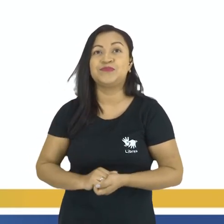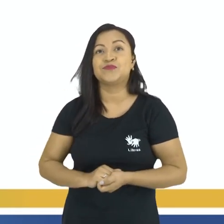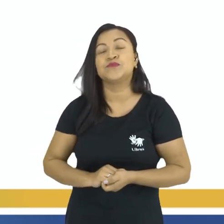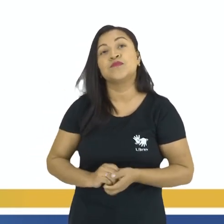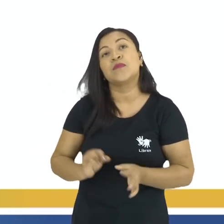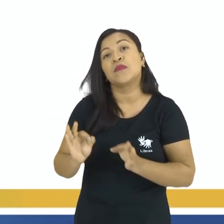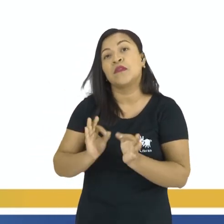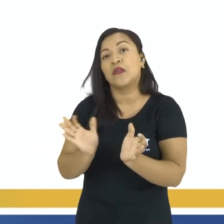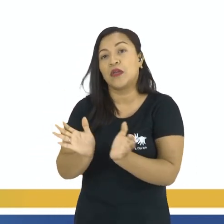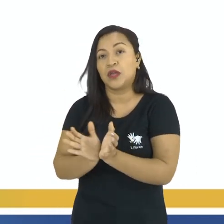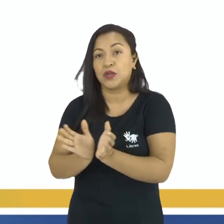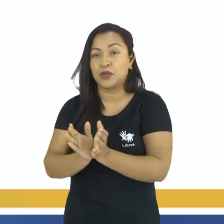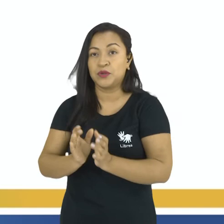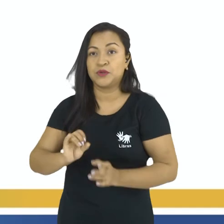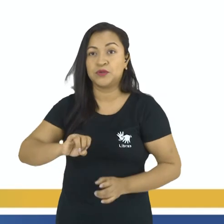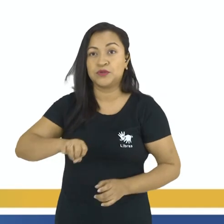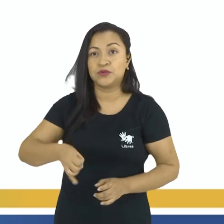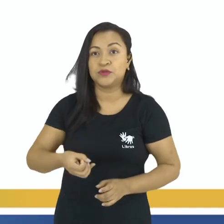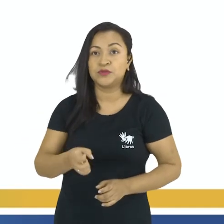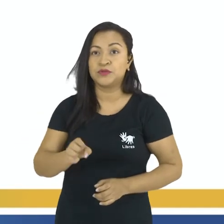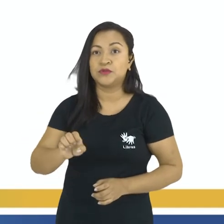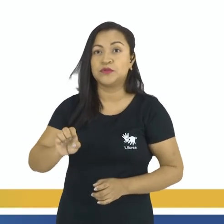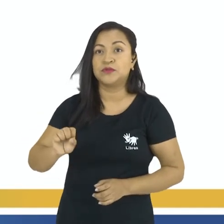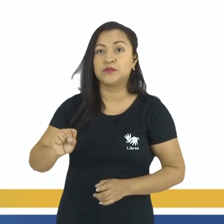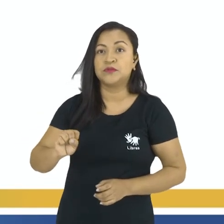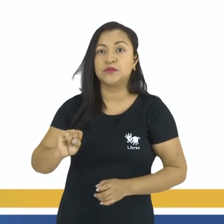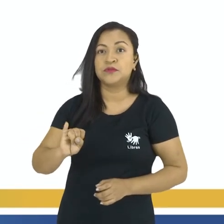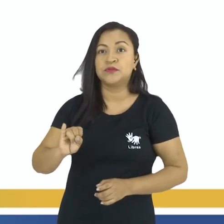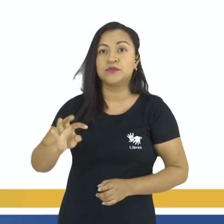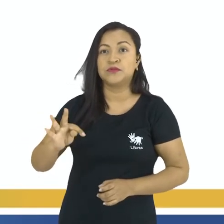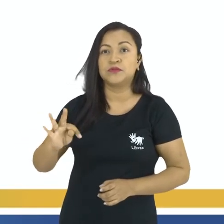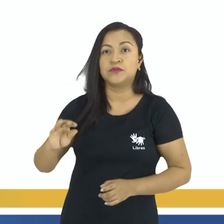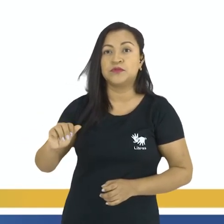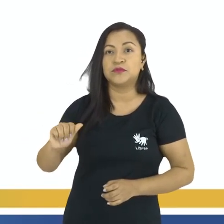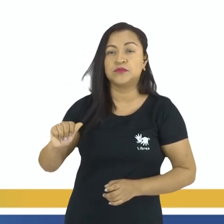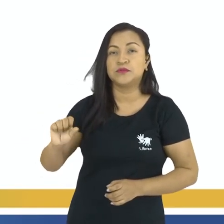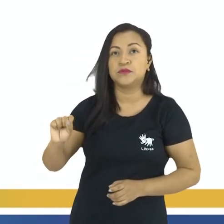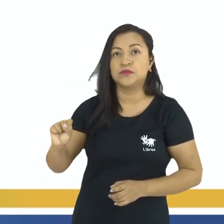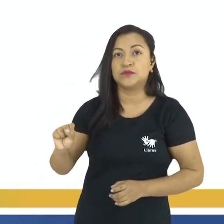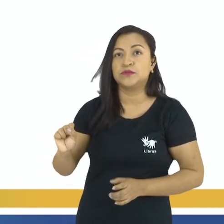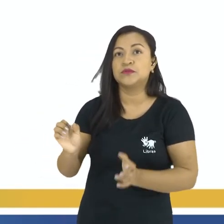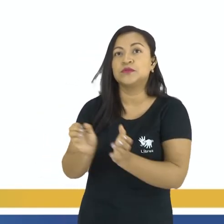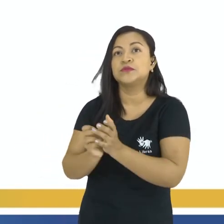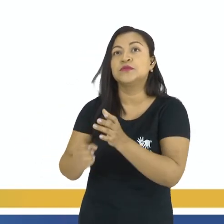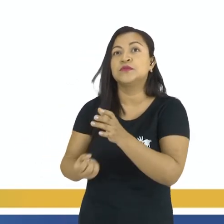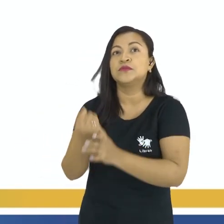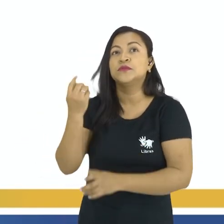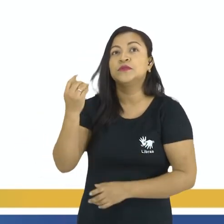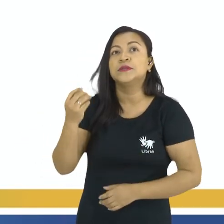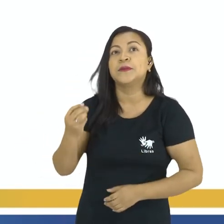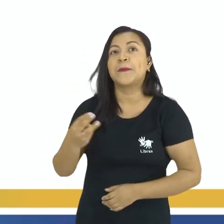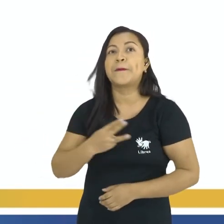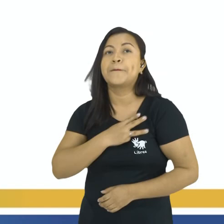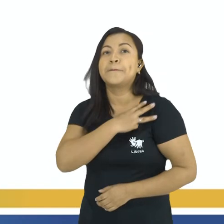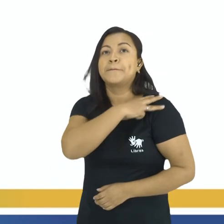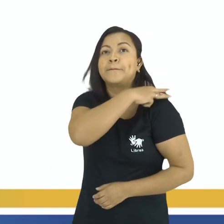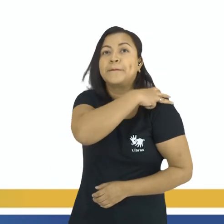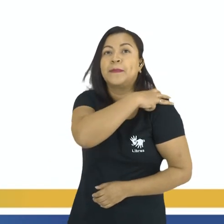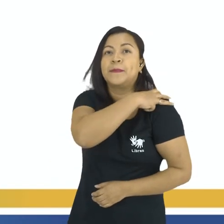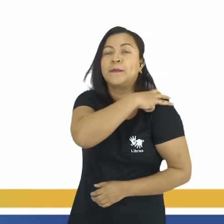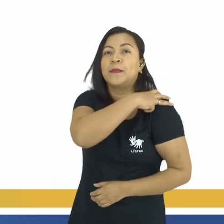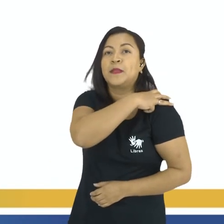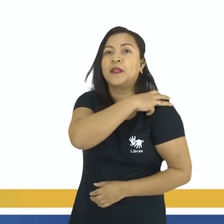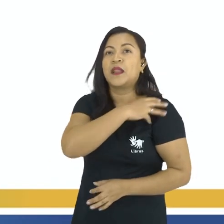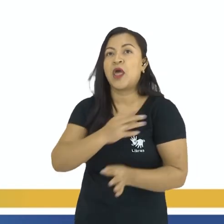dos Jesuítas foi fundada em 1534 pelo militar espanhol Inácio de Loyola, que organizou seus membros dentro de uma